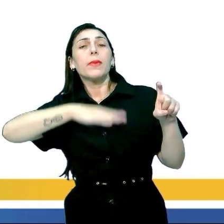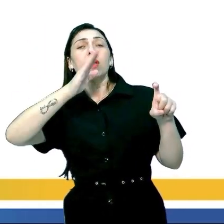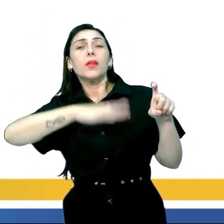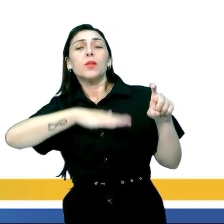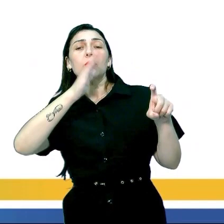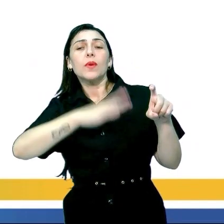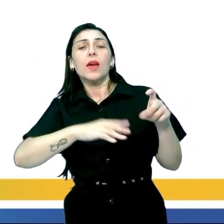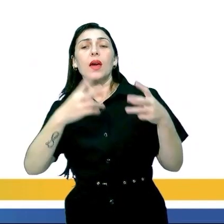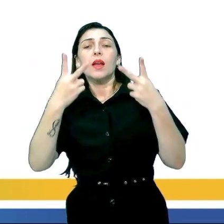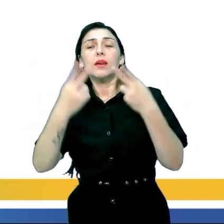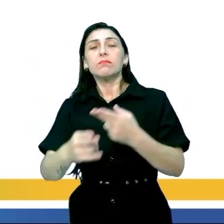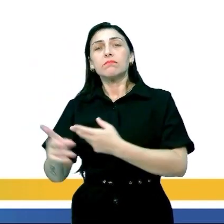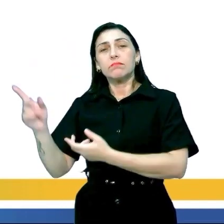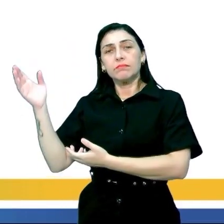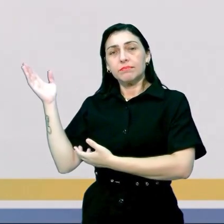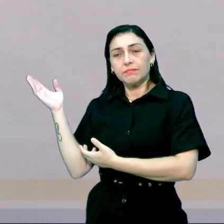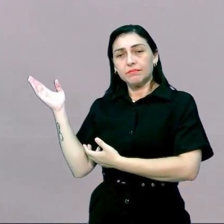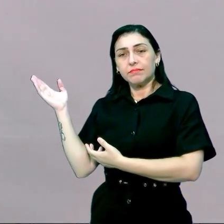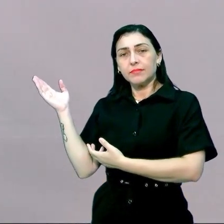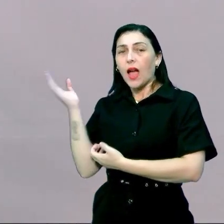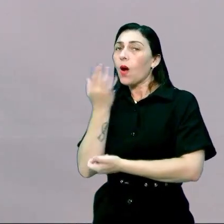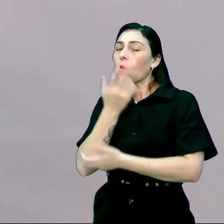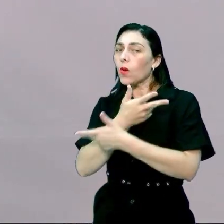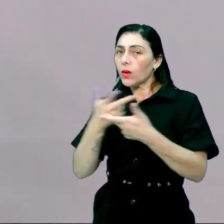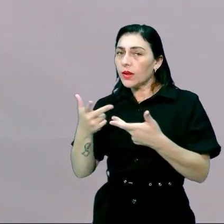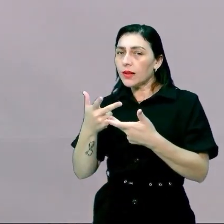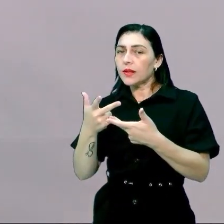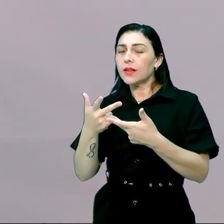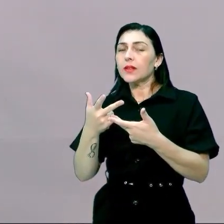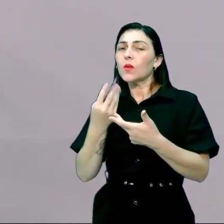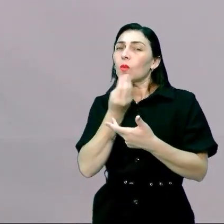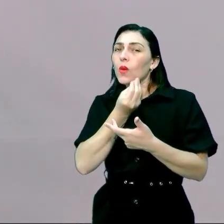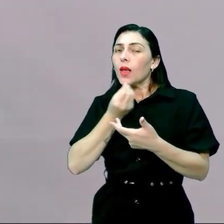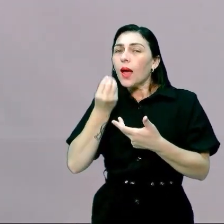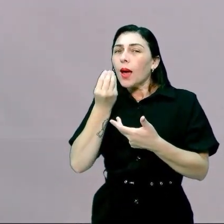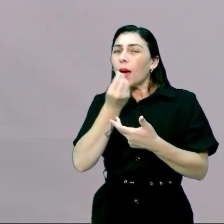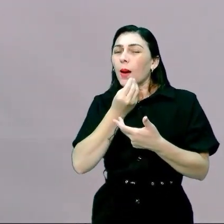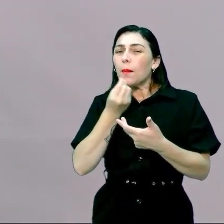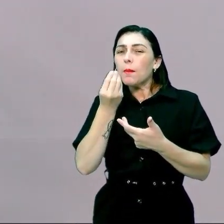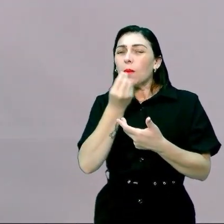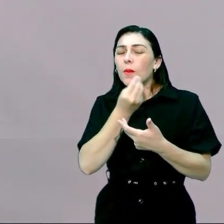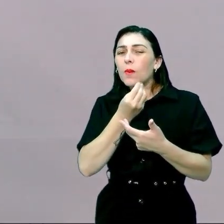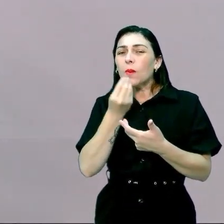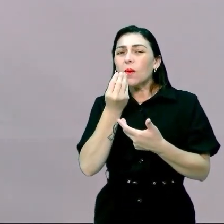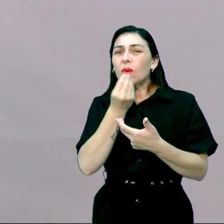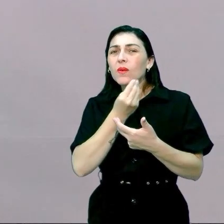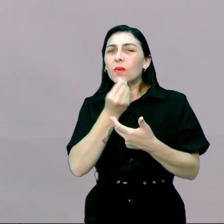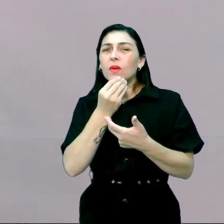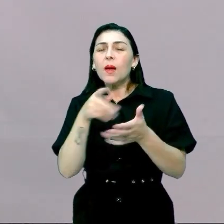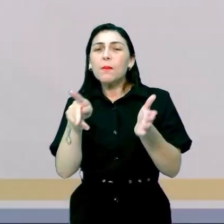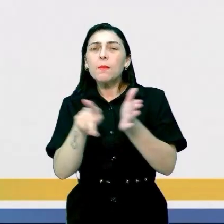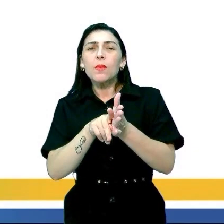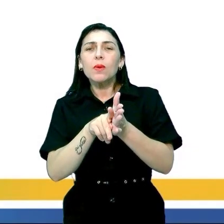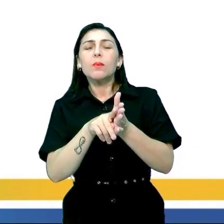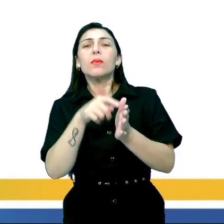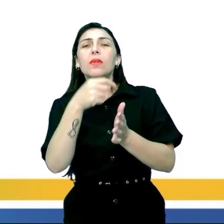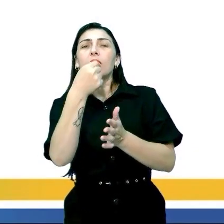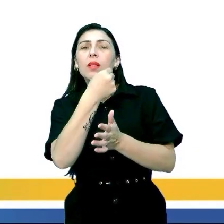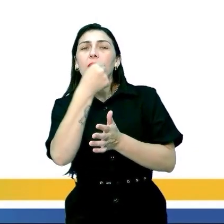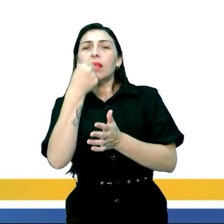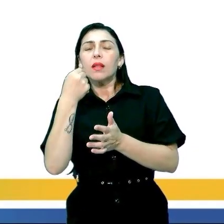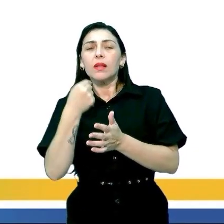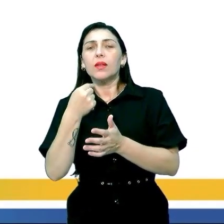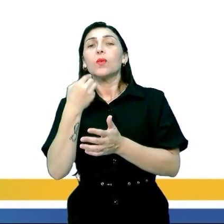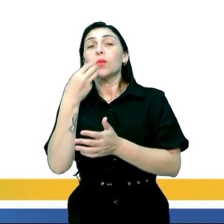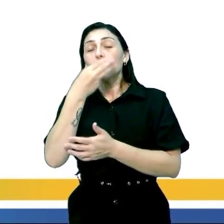papilas eram desse jeito. As concentrações de sabores eram em cantos específicos, onde